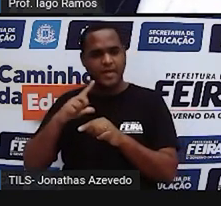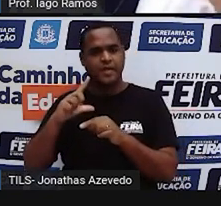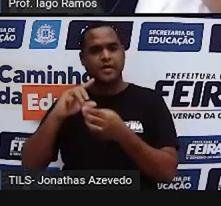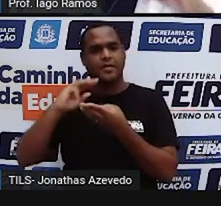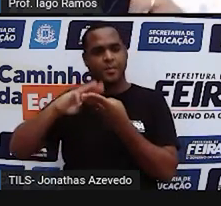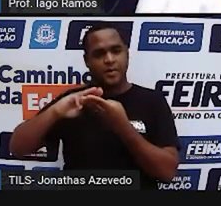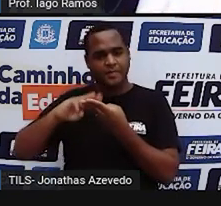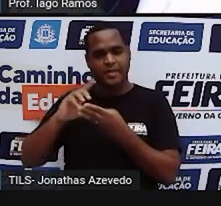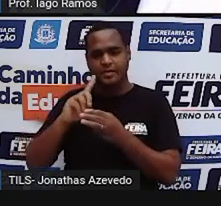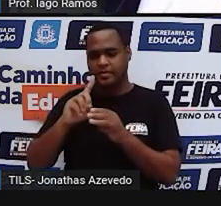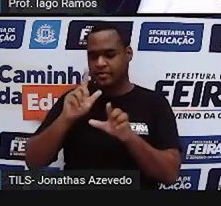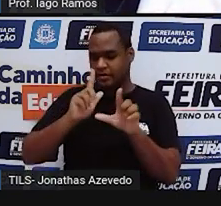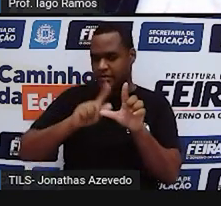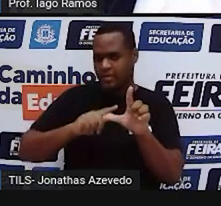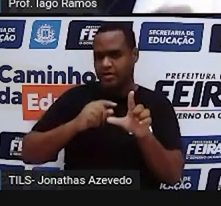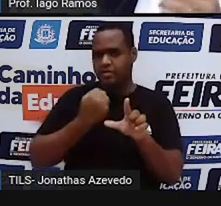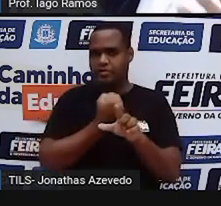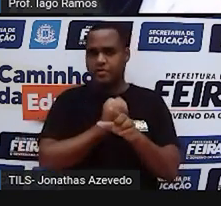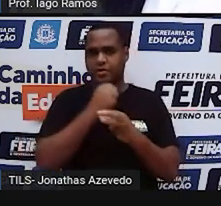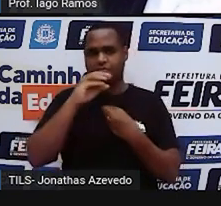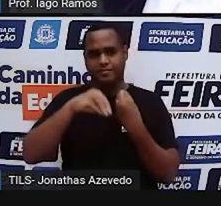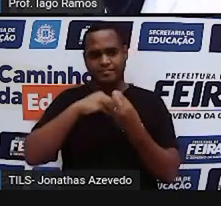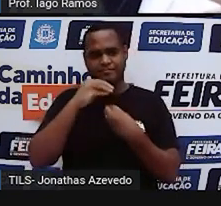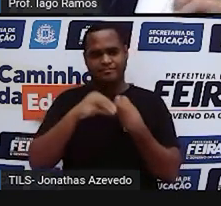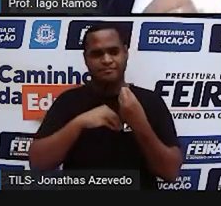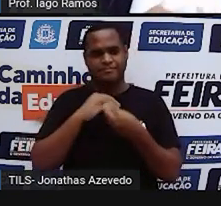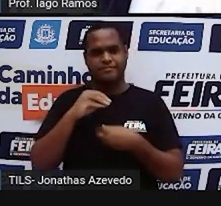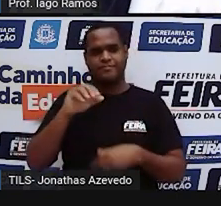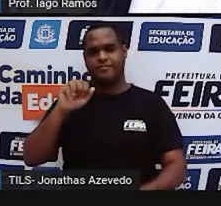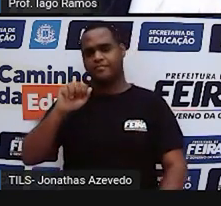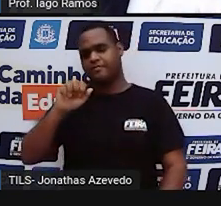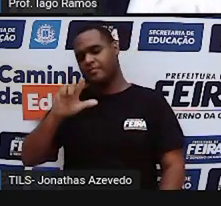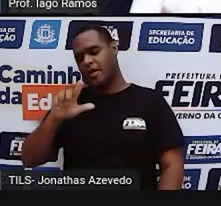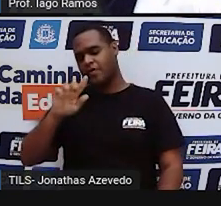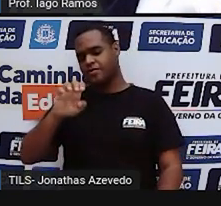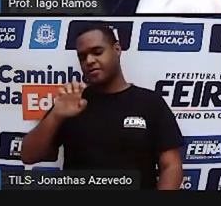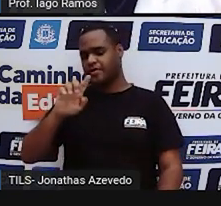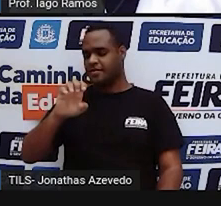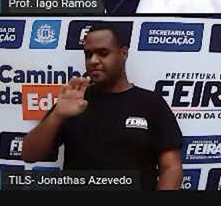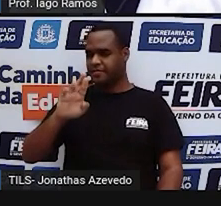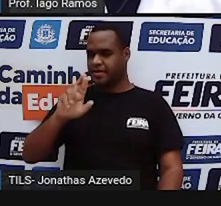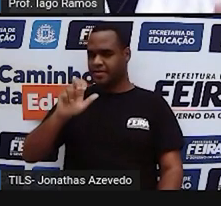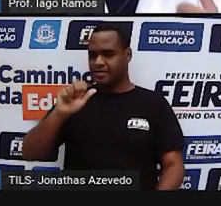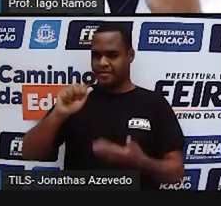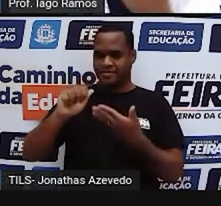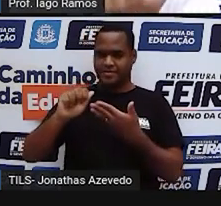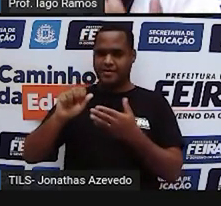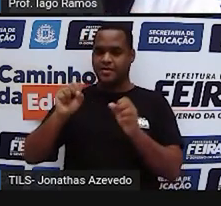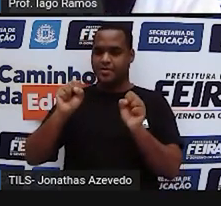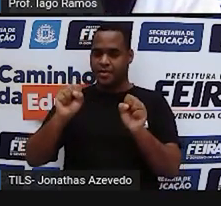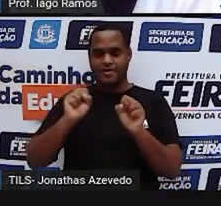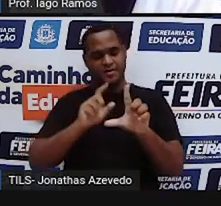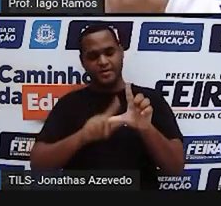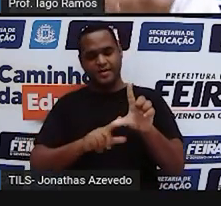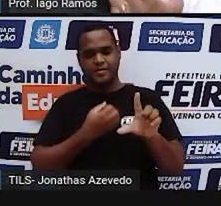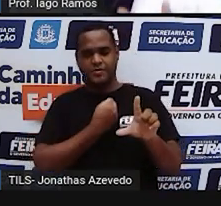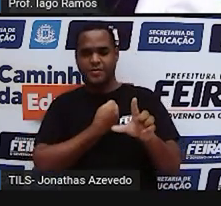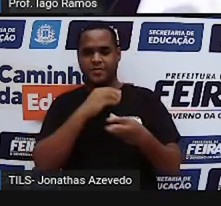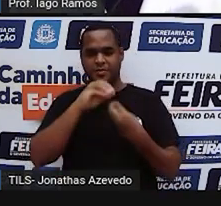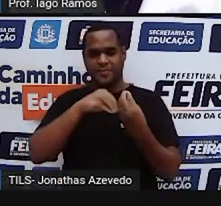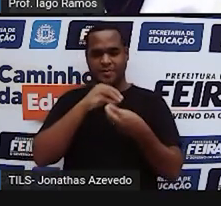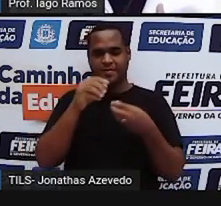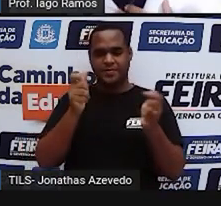Matemática chamada de álgebra a parte da matemática que precisa usar letras